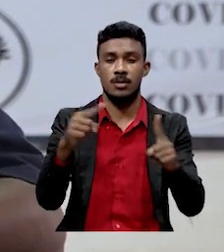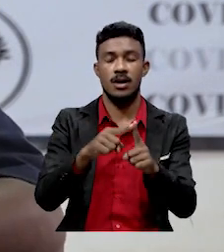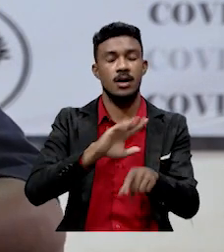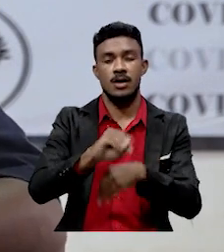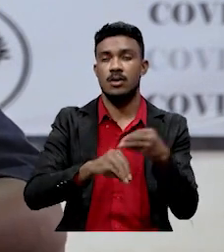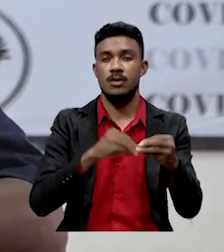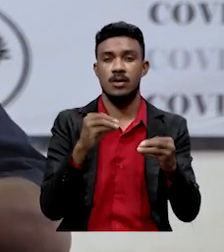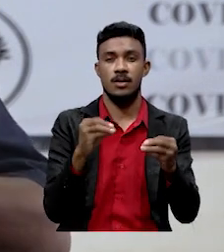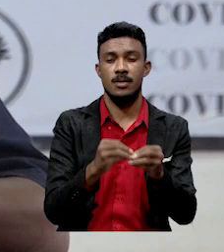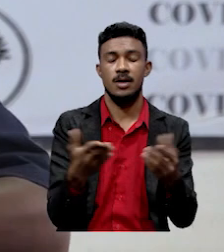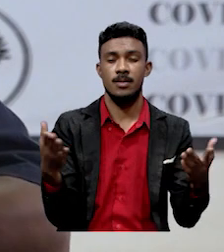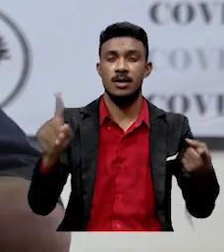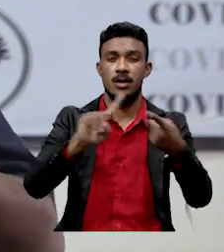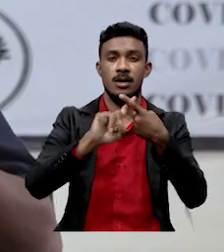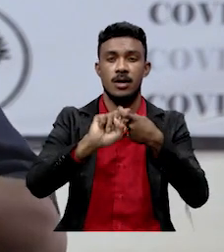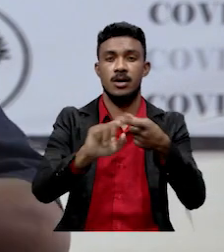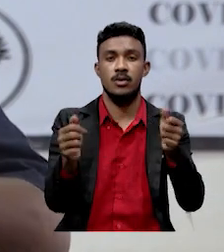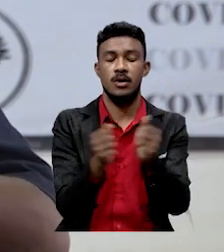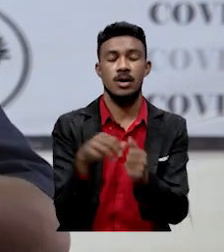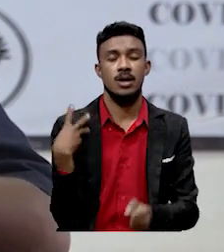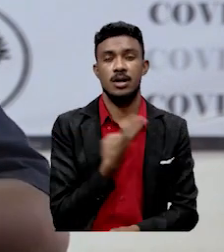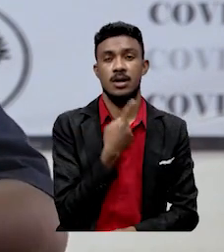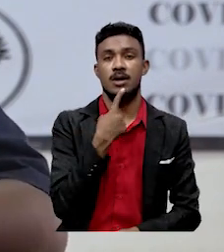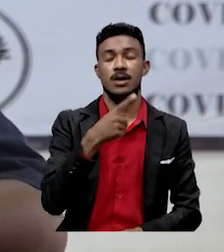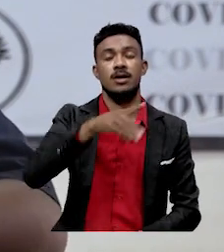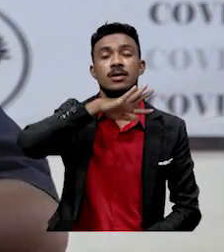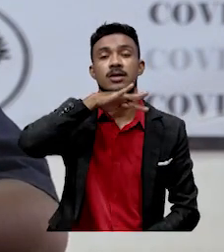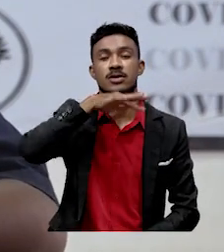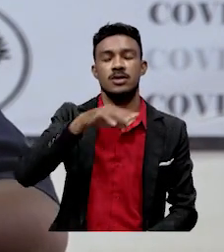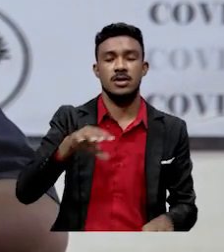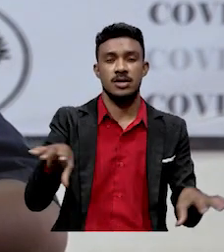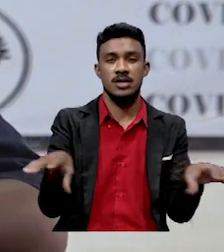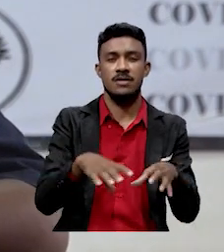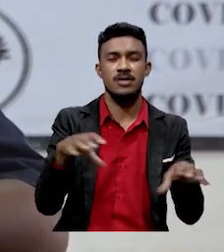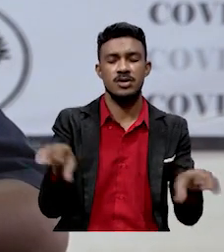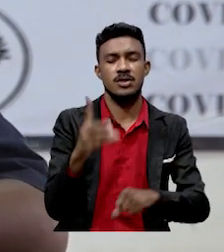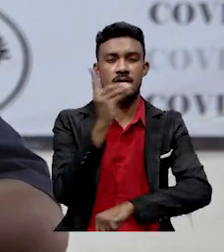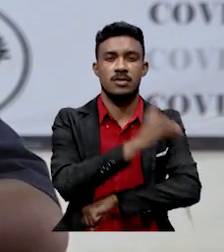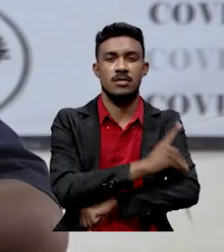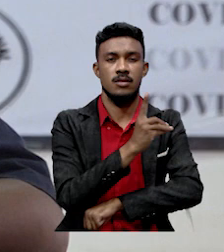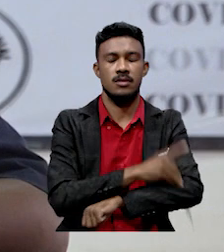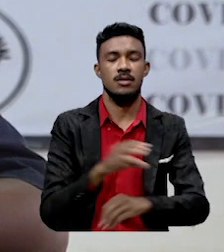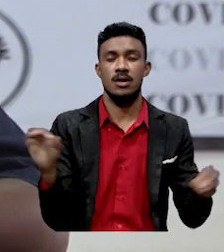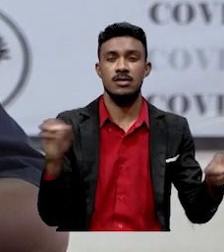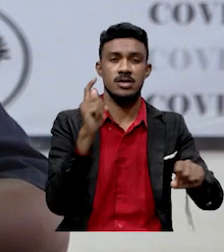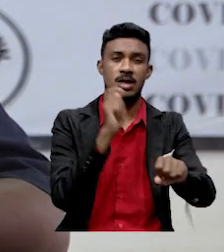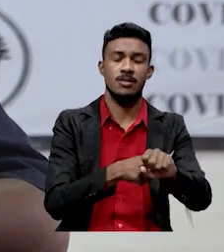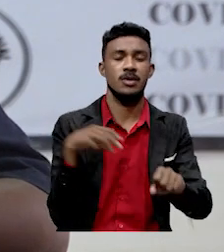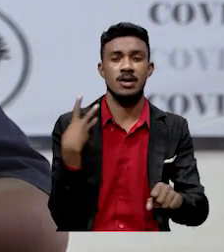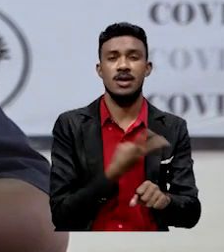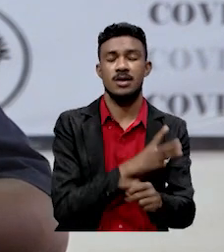sira nebe ligado ho ita temeliso ne servisu rutina laos tempo ita